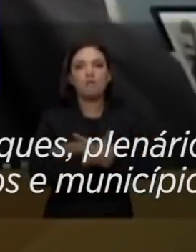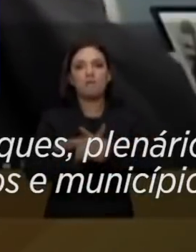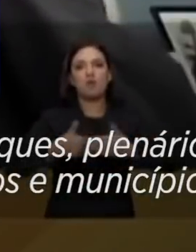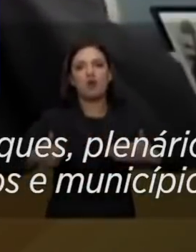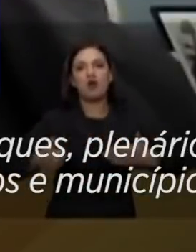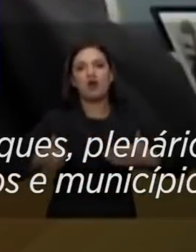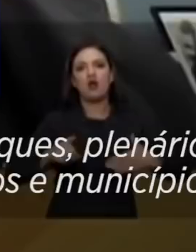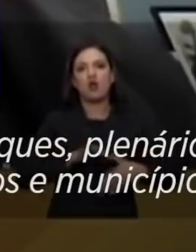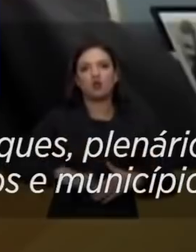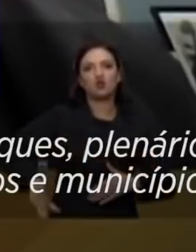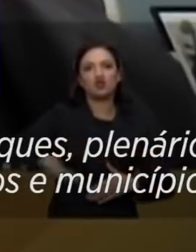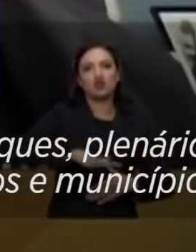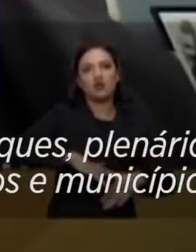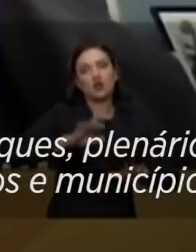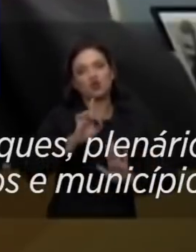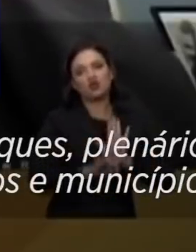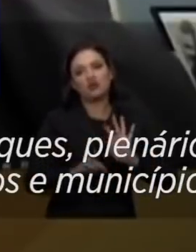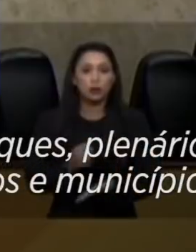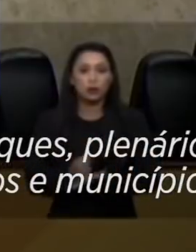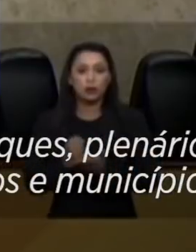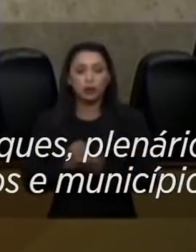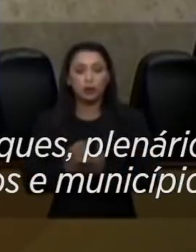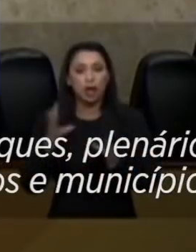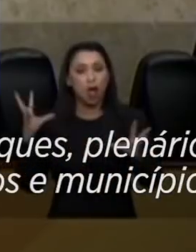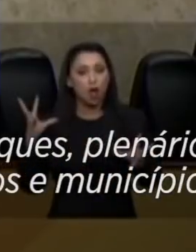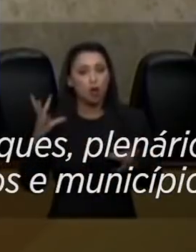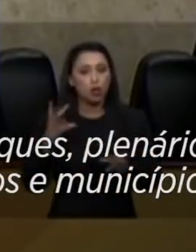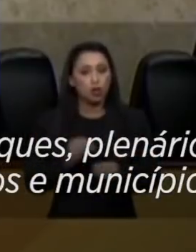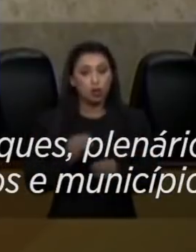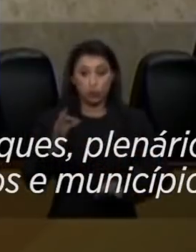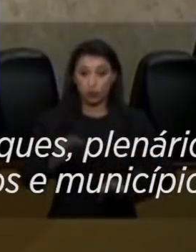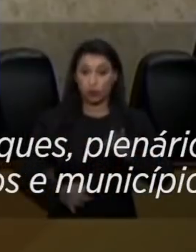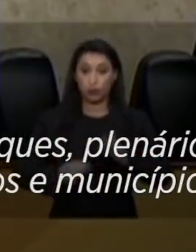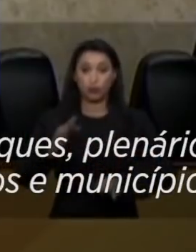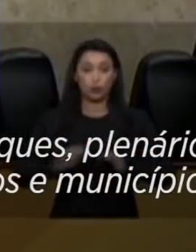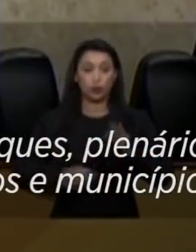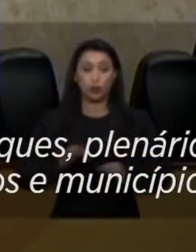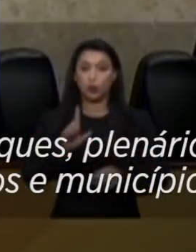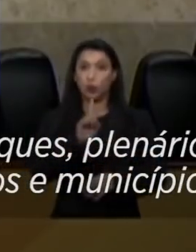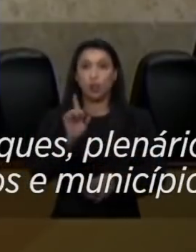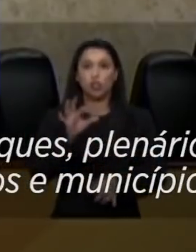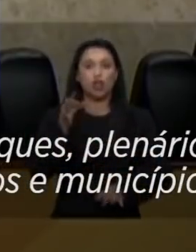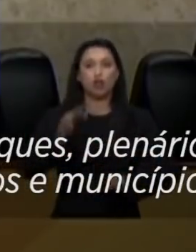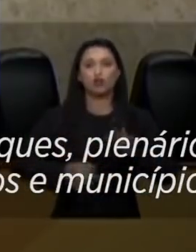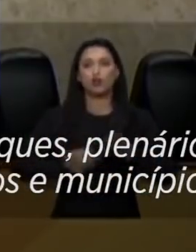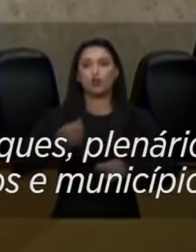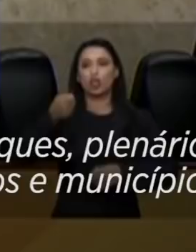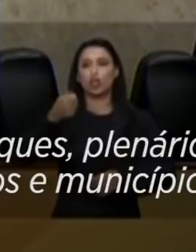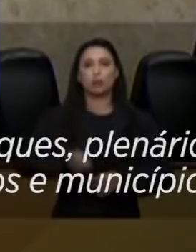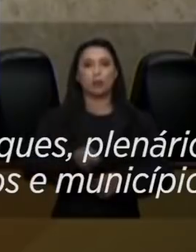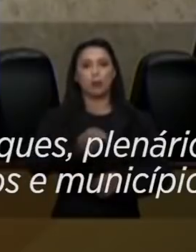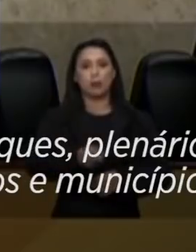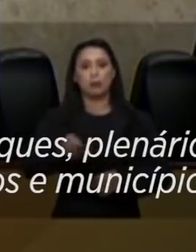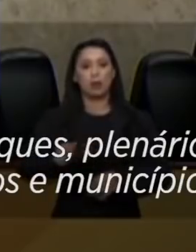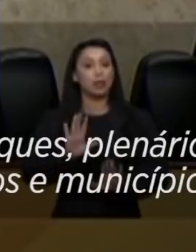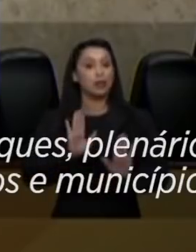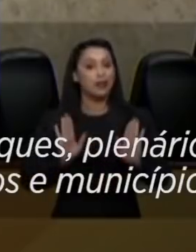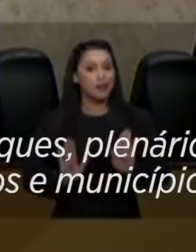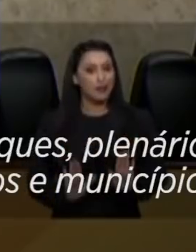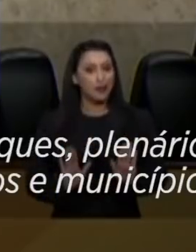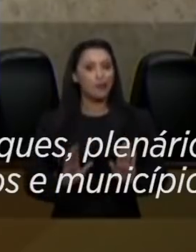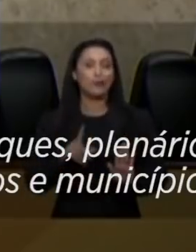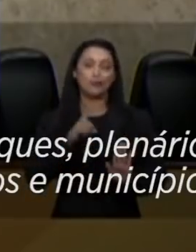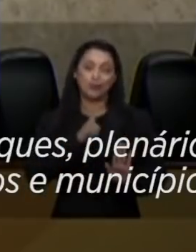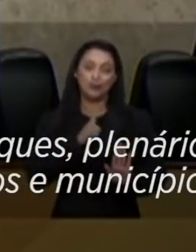de igrejas e templos em São Paulo. Com isso, a decisão foi encaminhada para votação no plenário. Os